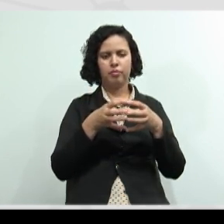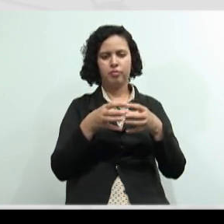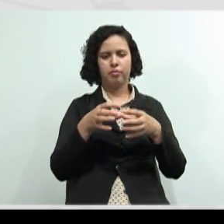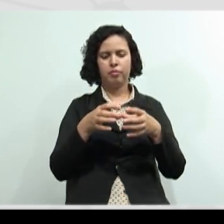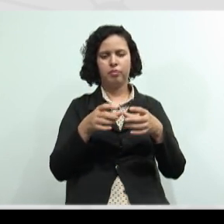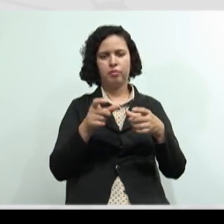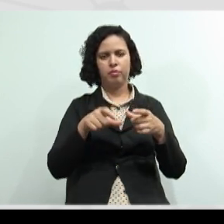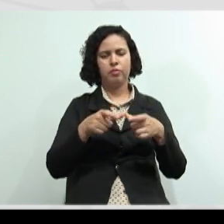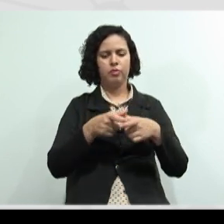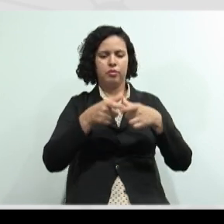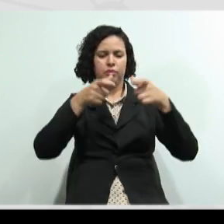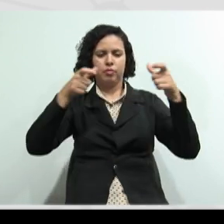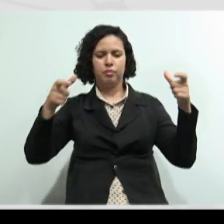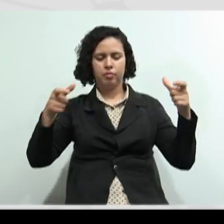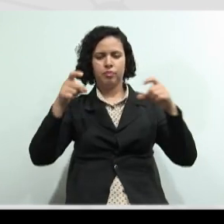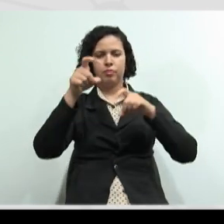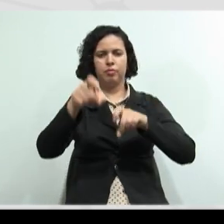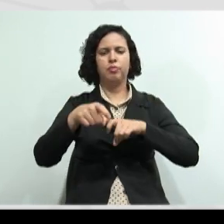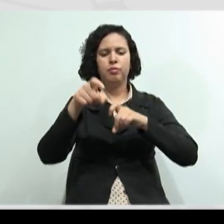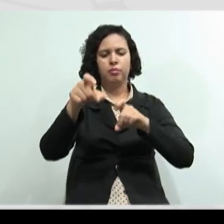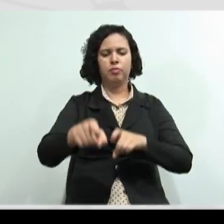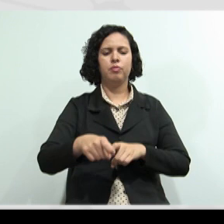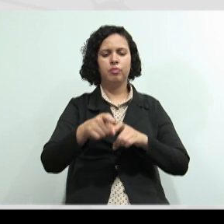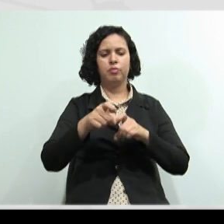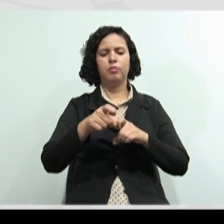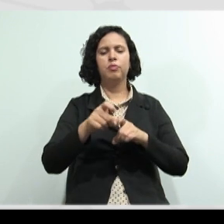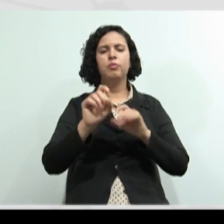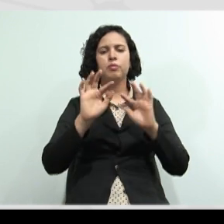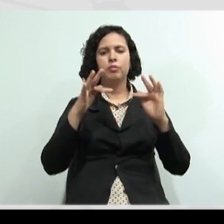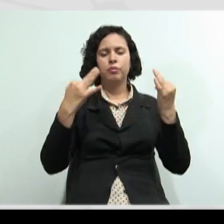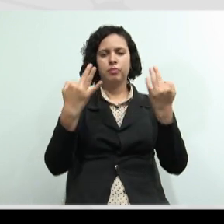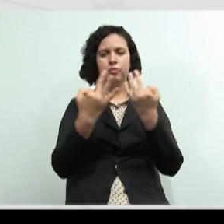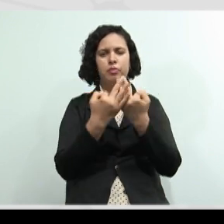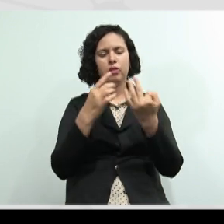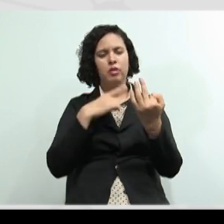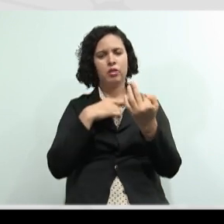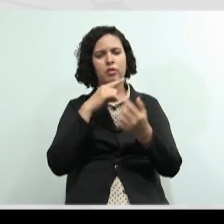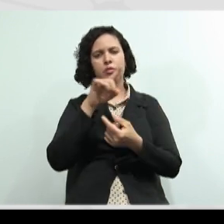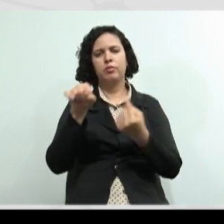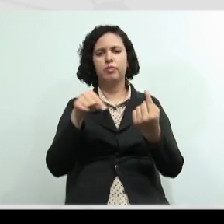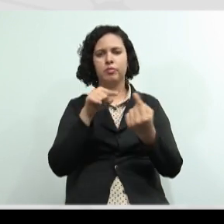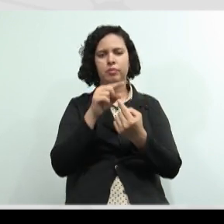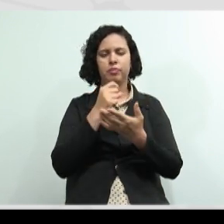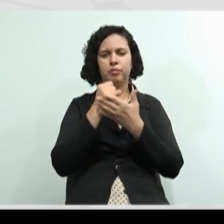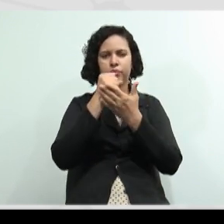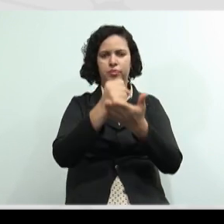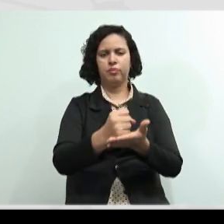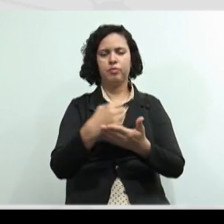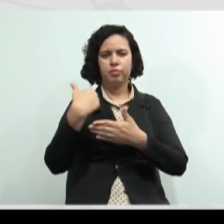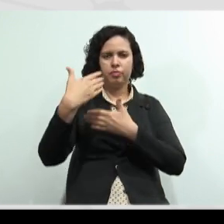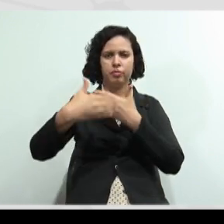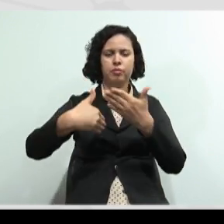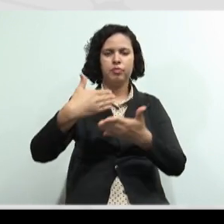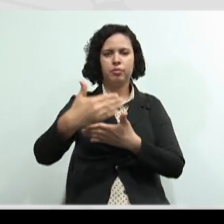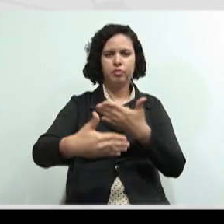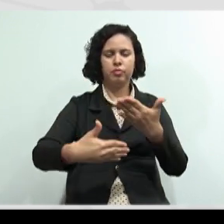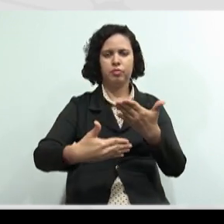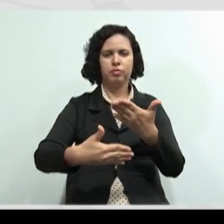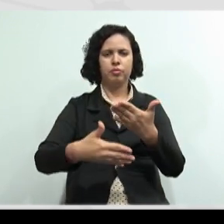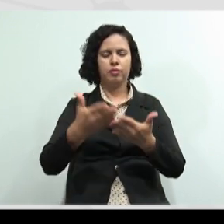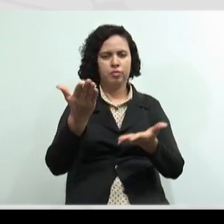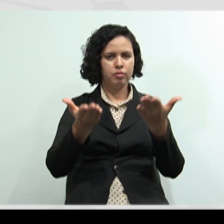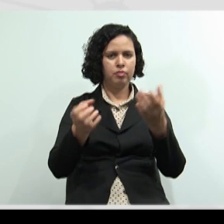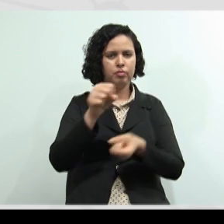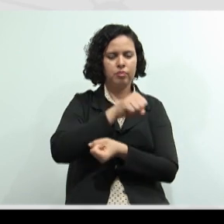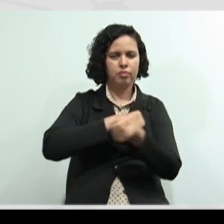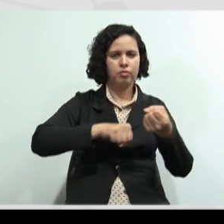PRONAF, né? O PRONAF, ele tem como objetivo promover o desenvolvimento sustentável da